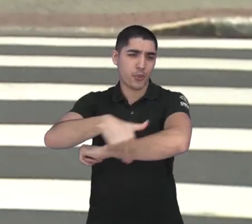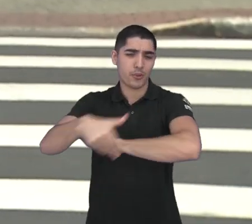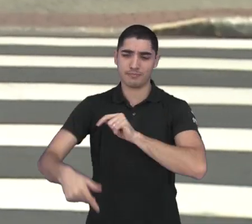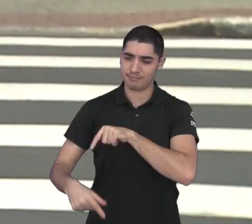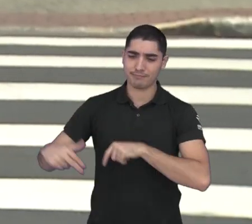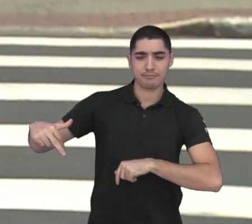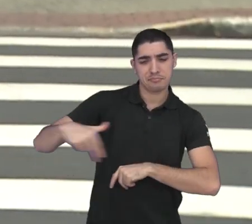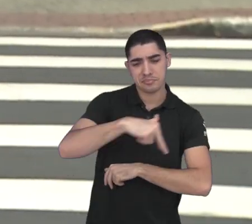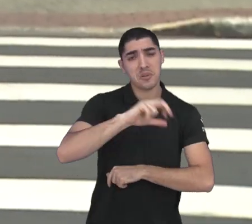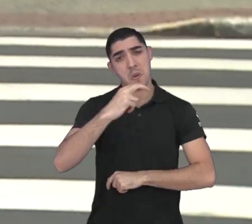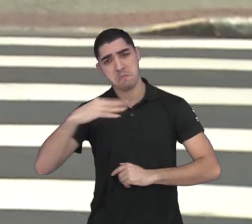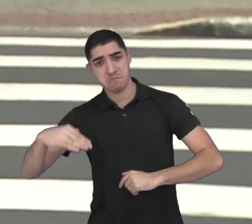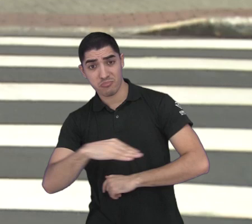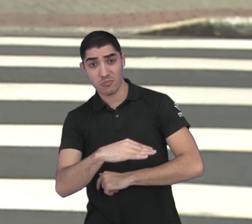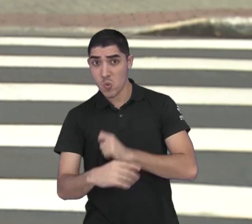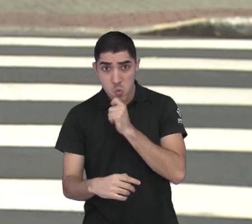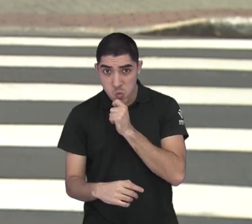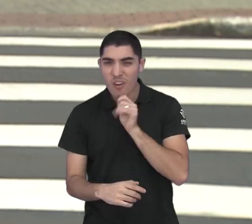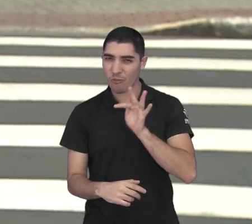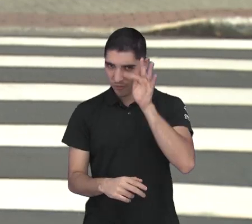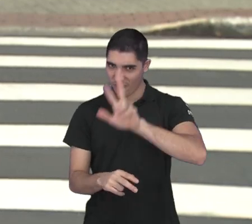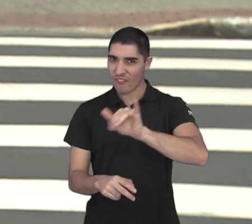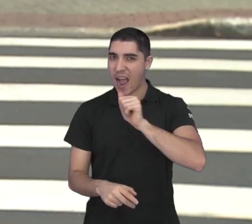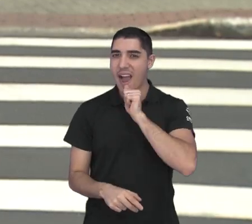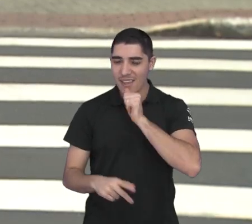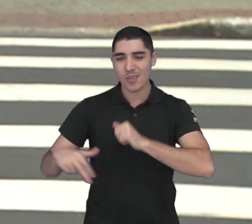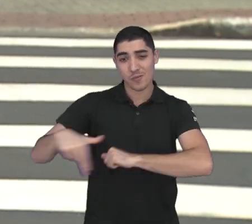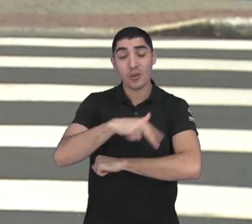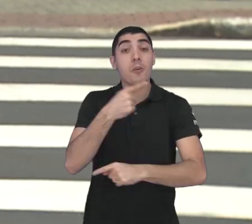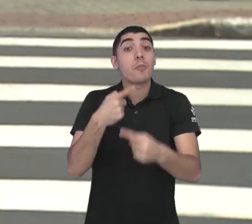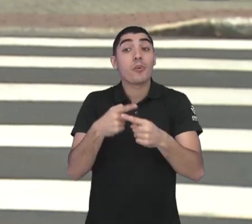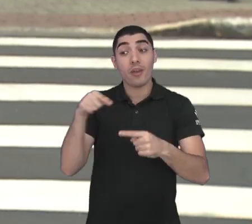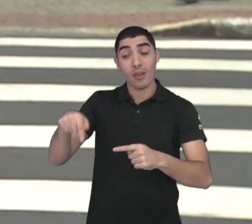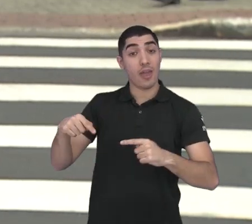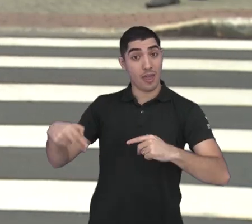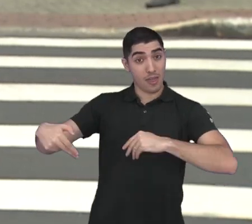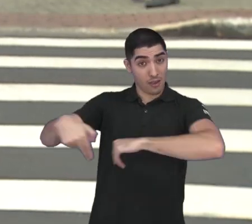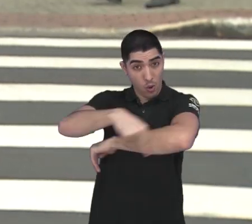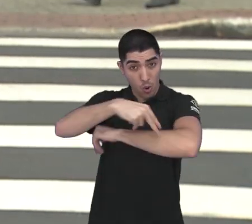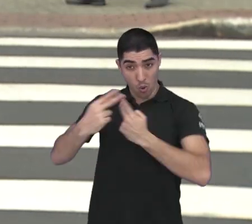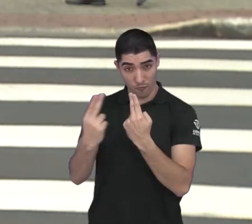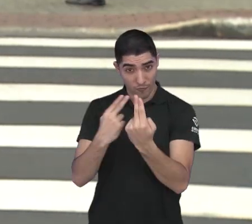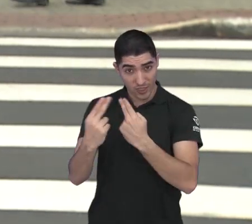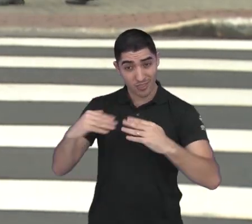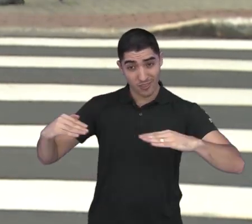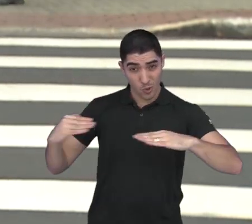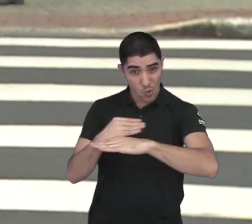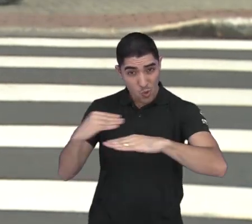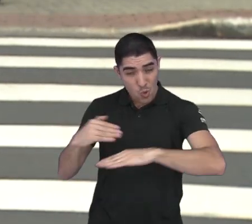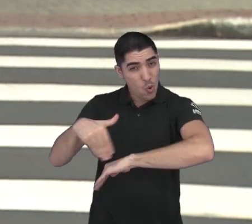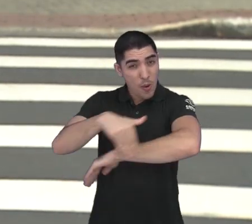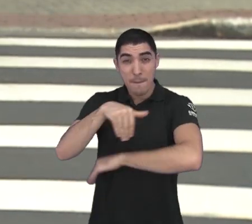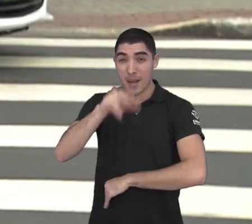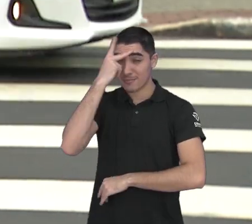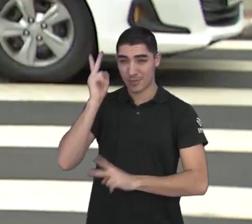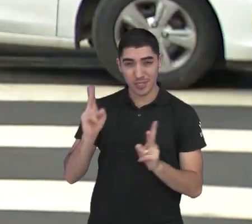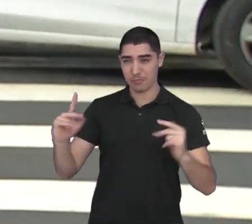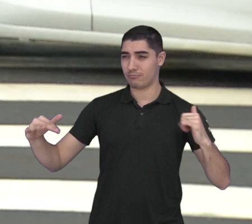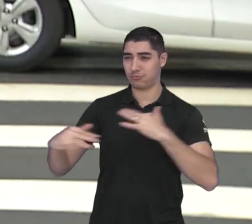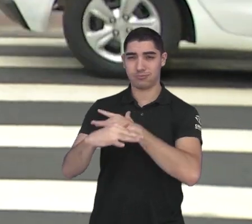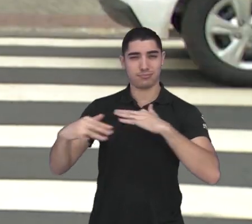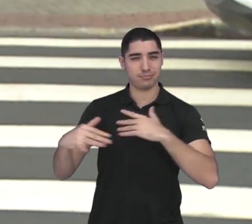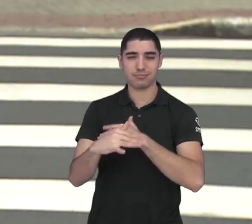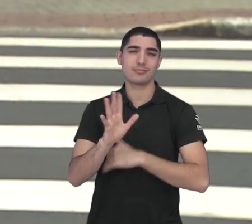na vida. Se não passou, ainda vai passar. Isso porque essa é uma das vias mais movimentadas do centro da cidade. Uma verdadeira